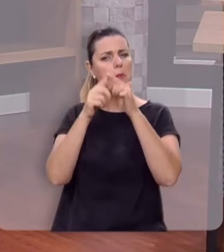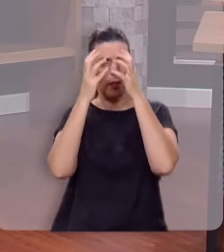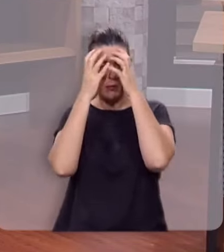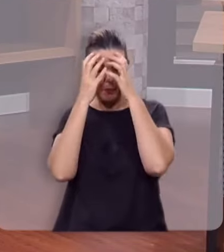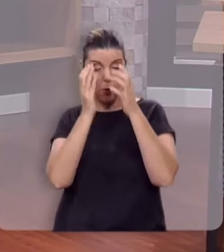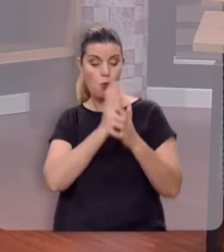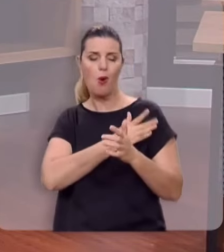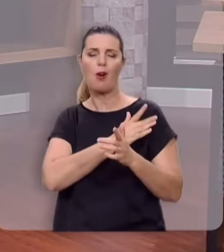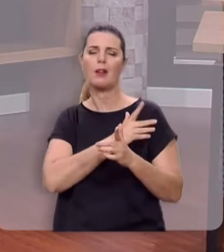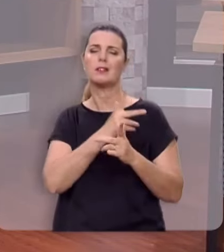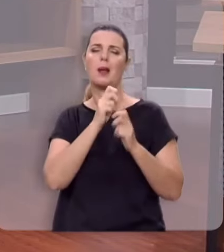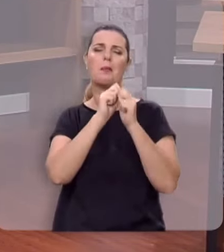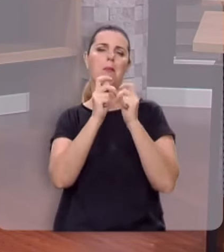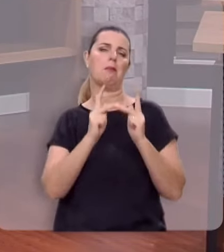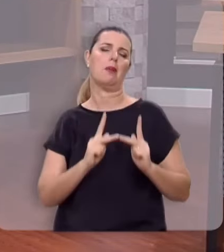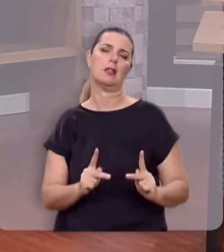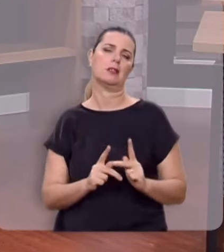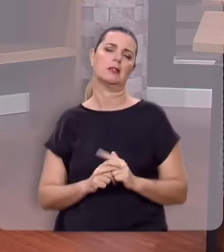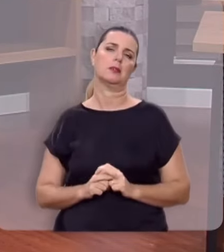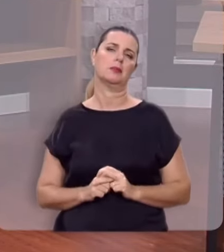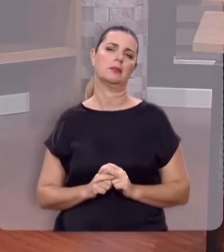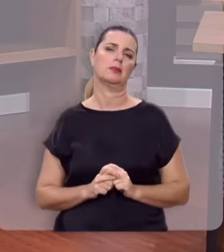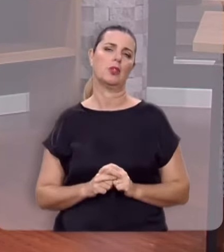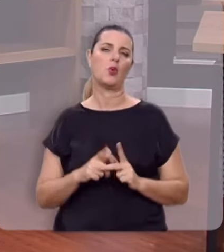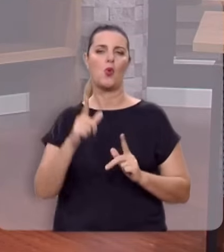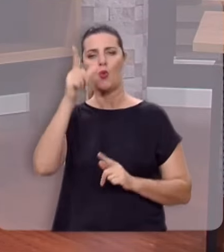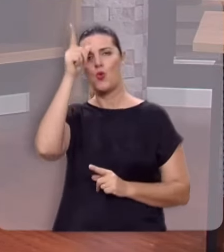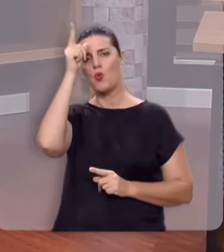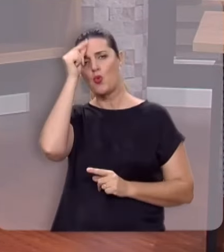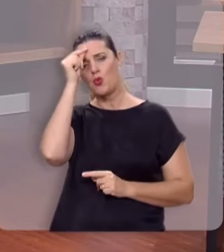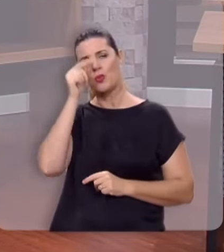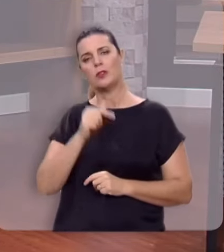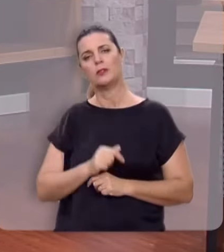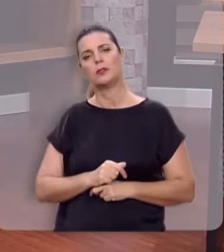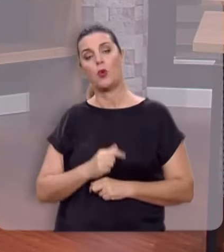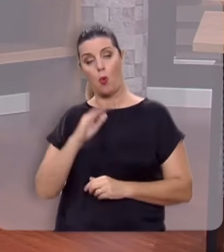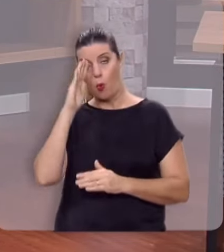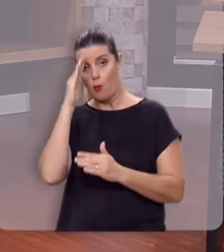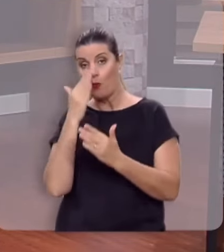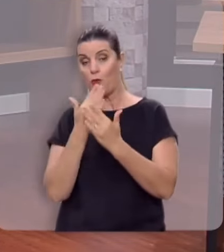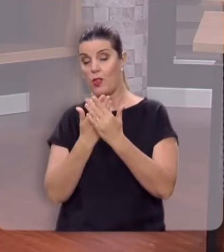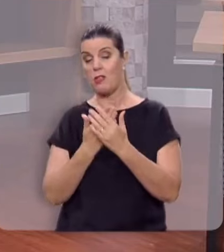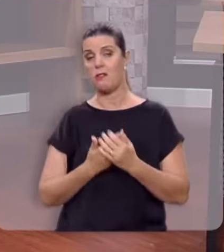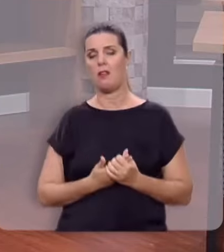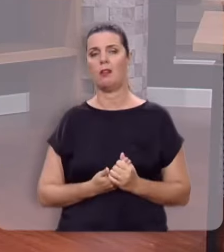seu coração está serenado, aliviado e confiante.